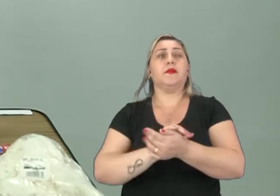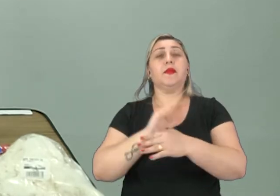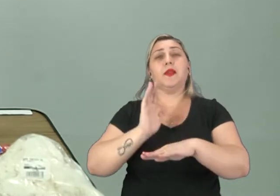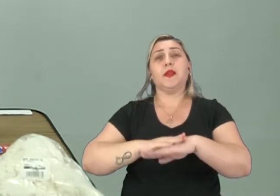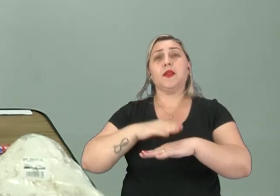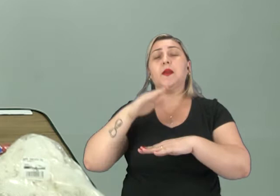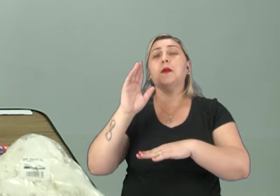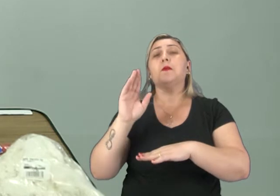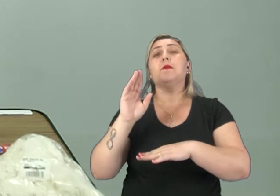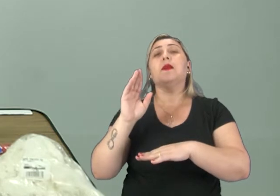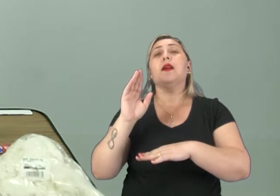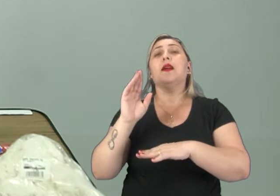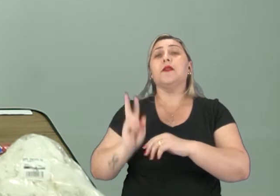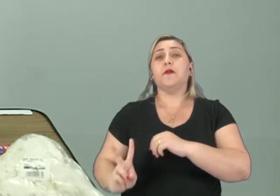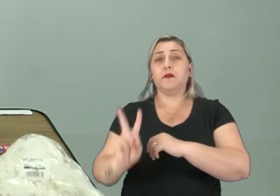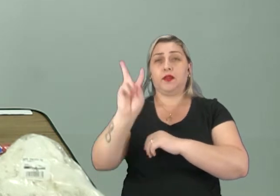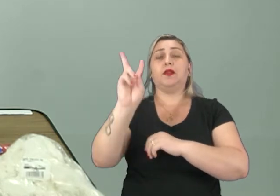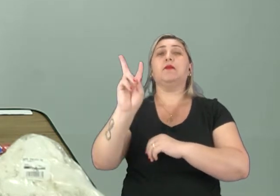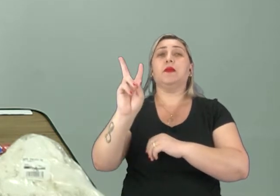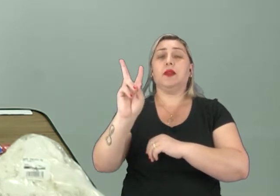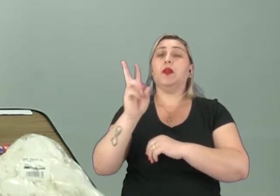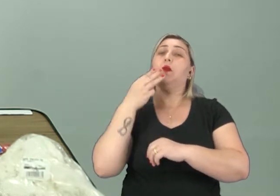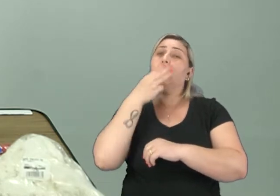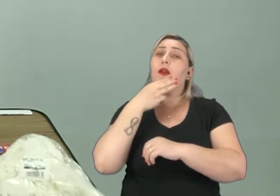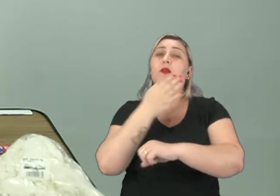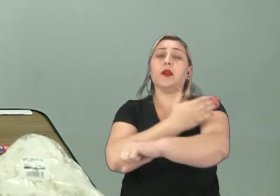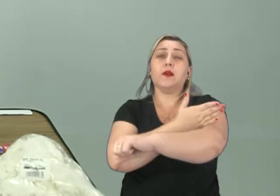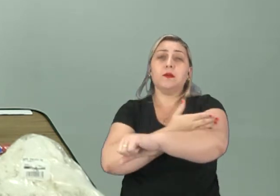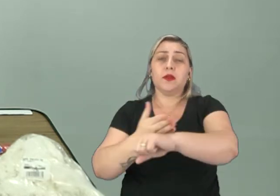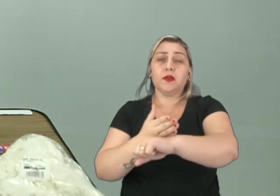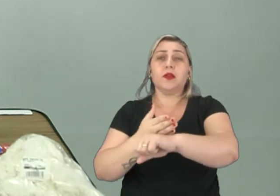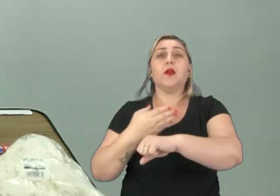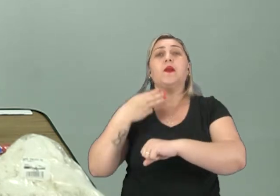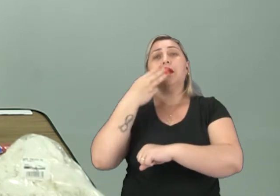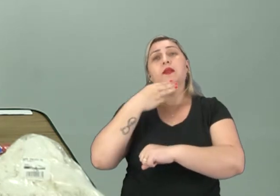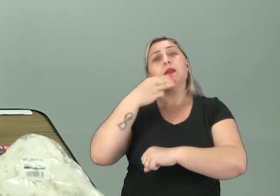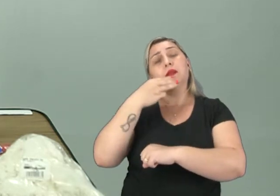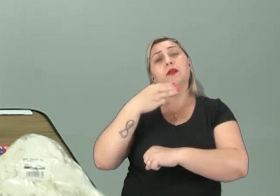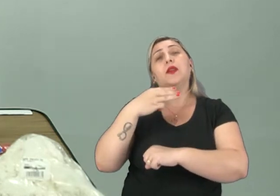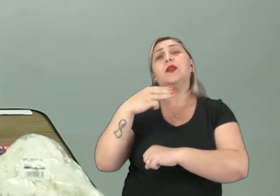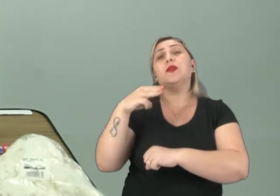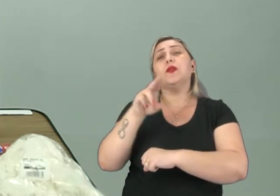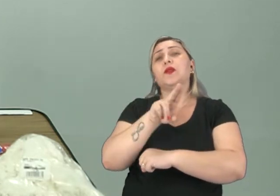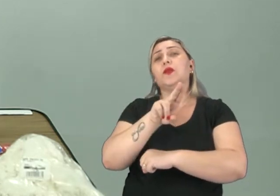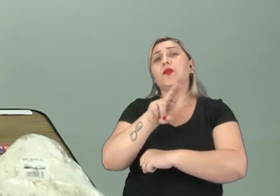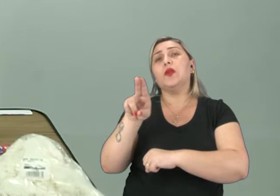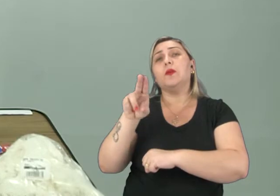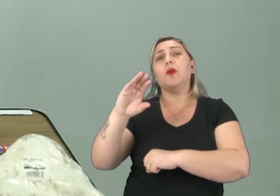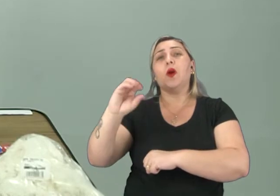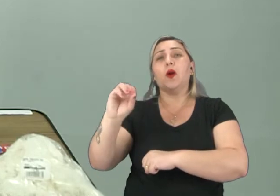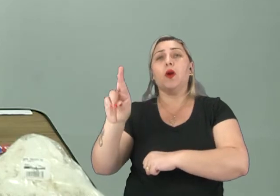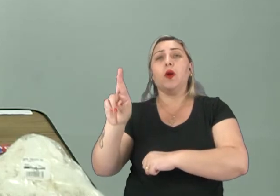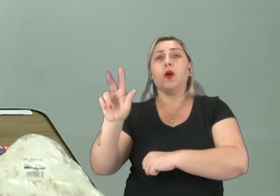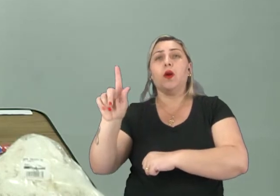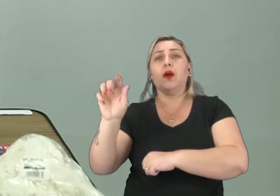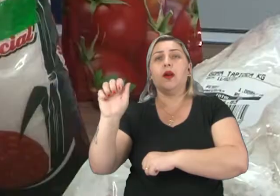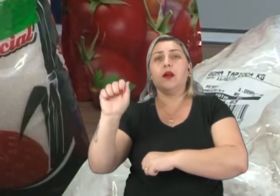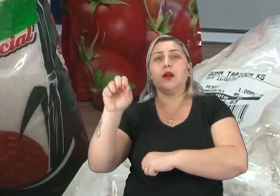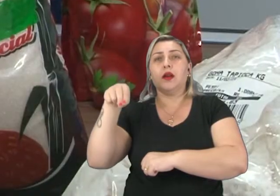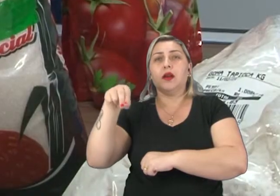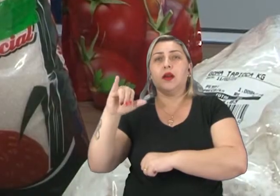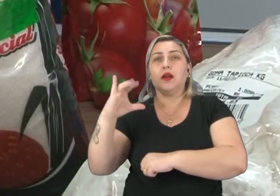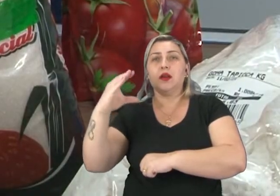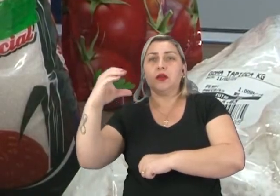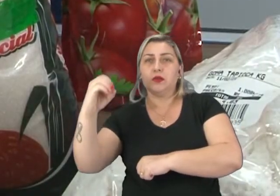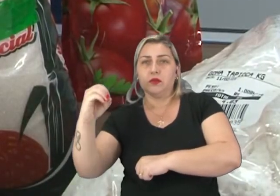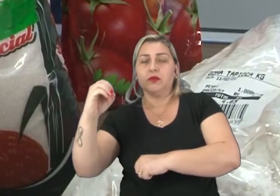mais nutrientes do que esse aqui, o açúcar branco, que é o açúcar que a gente chama de açúcar orgânico, tá? É o